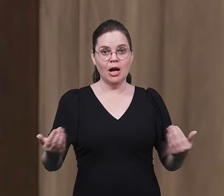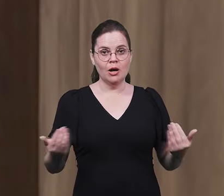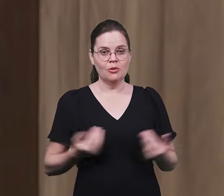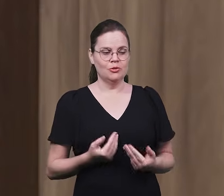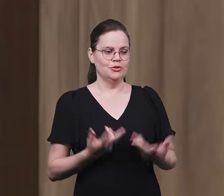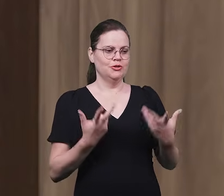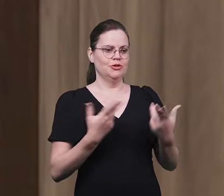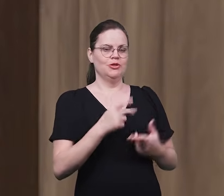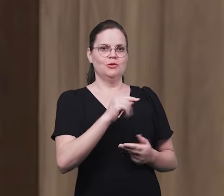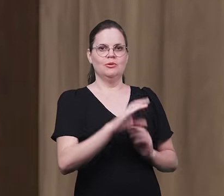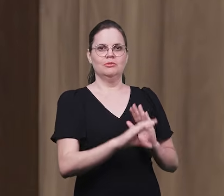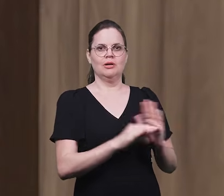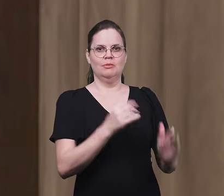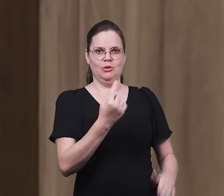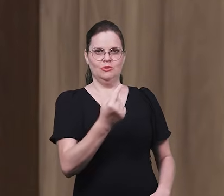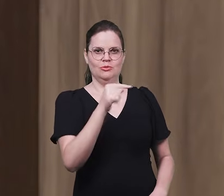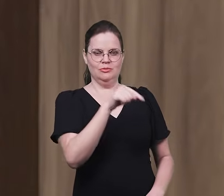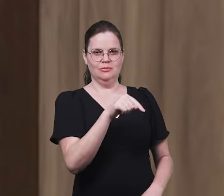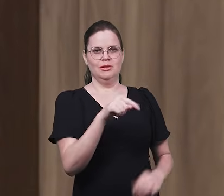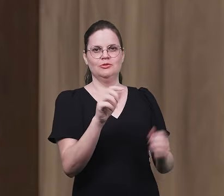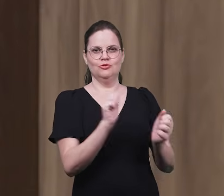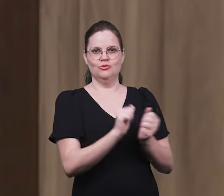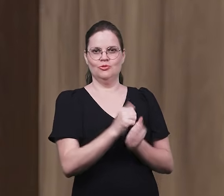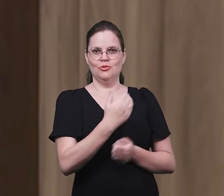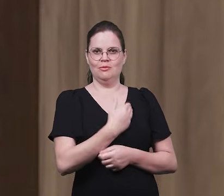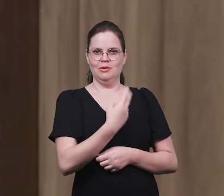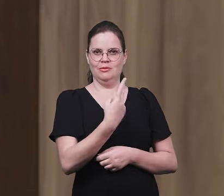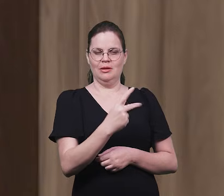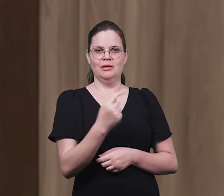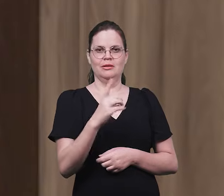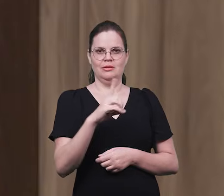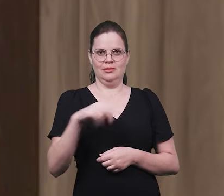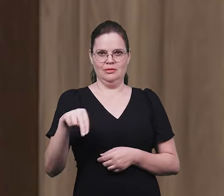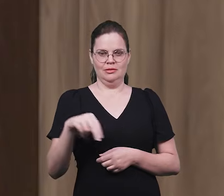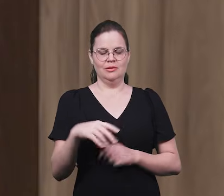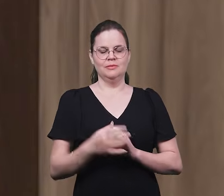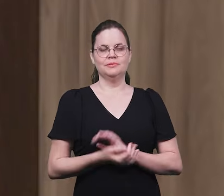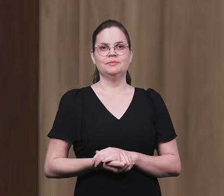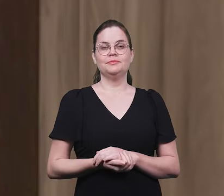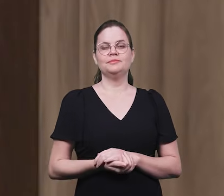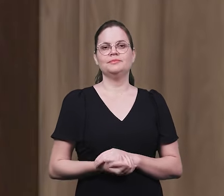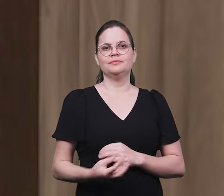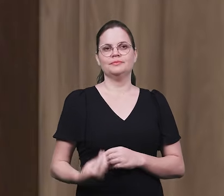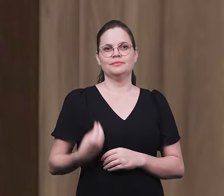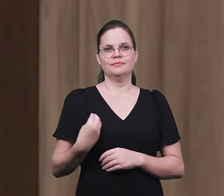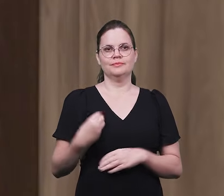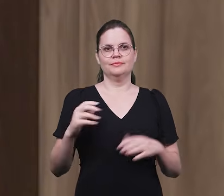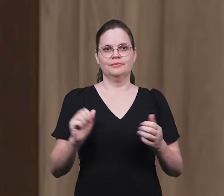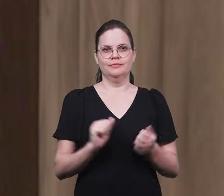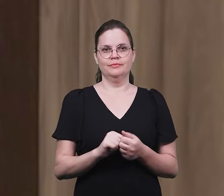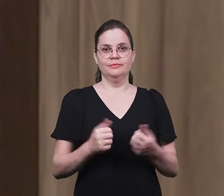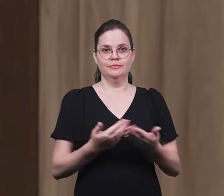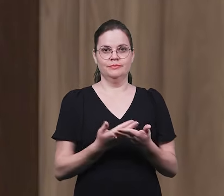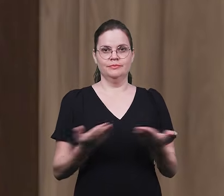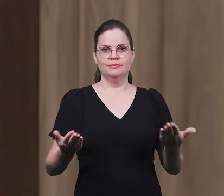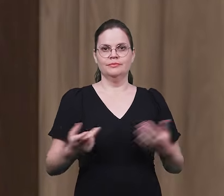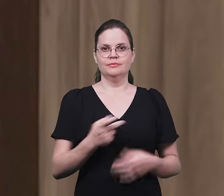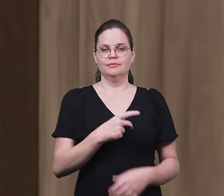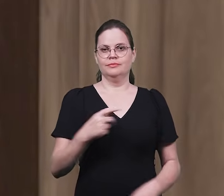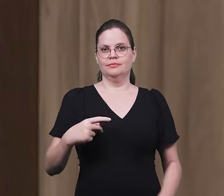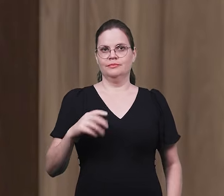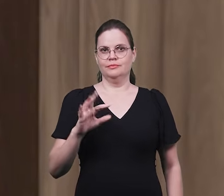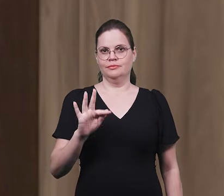de proveito para a nossa vida daquilo que aconteceu com Daniel e seus companheiros. Presente conosco